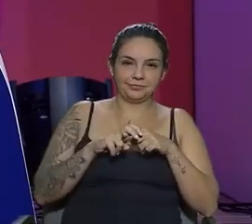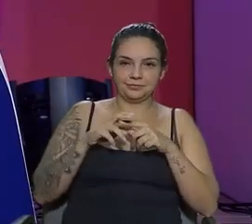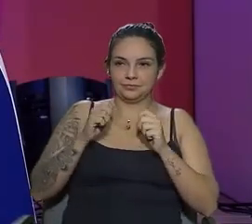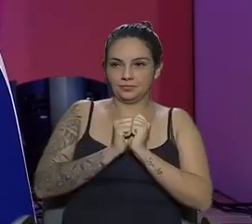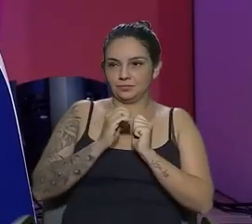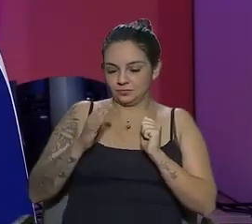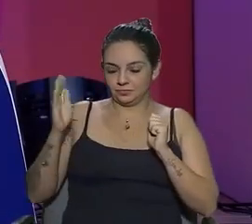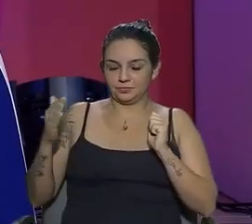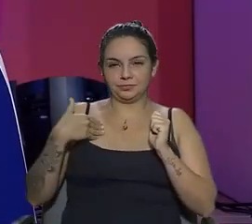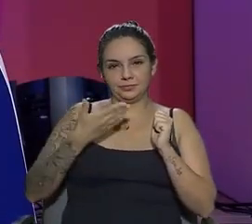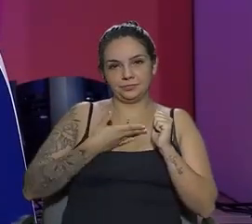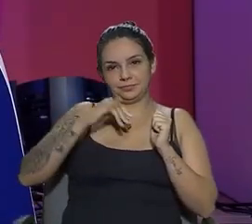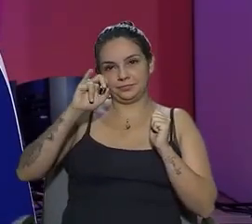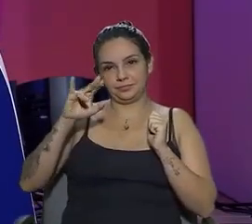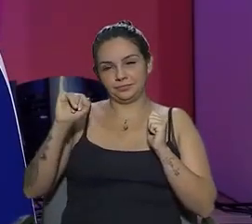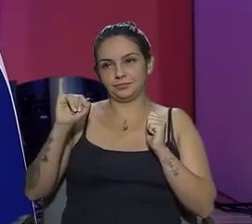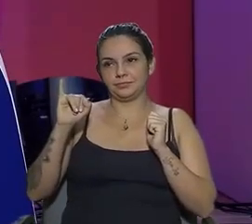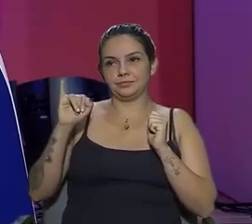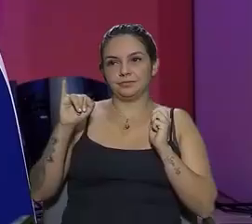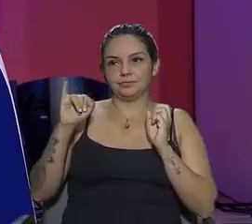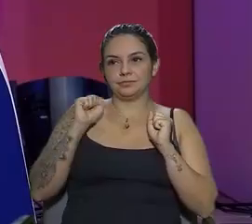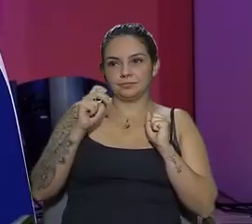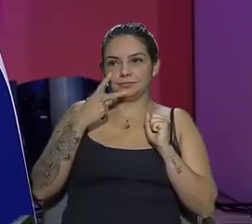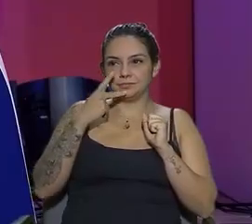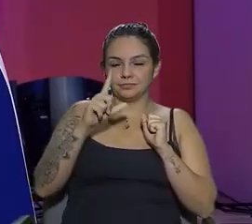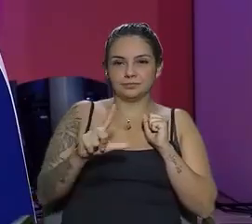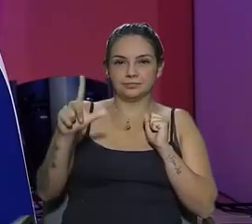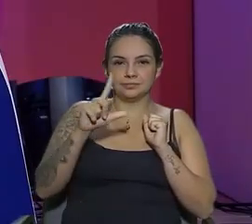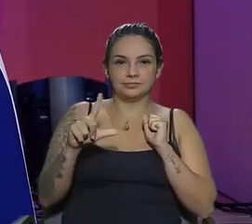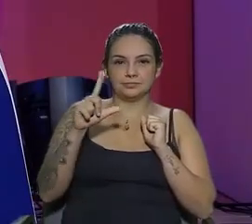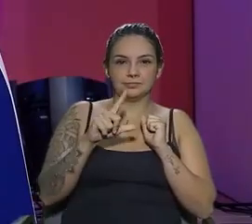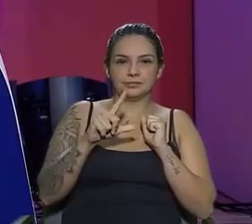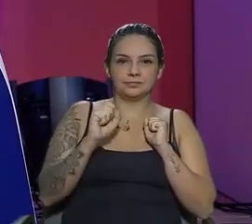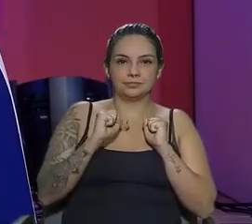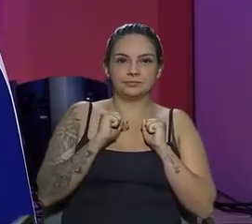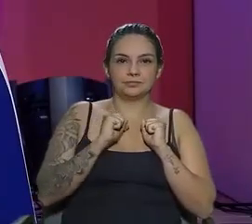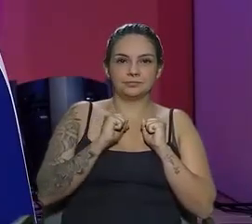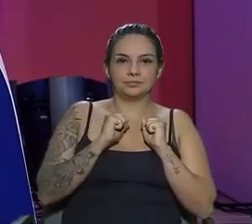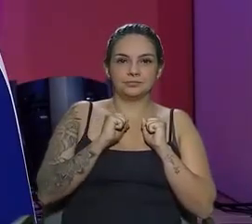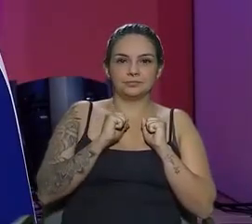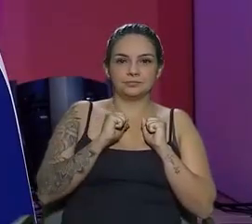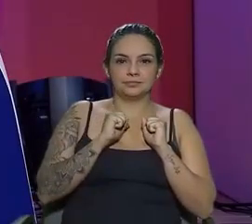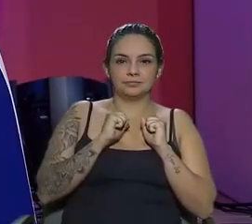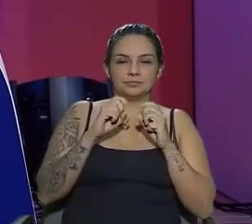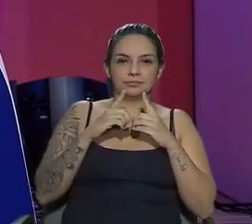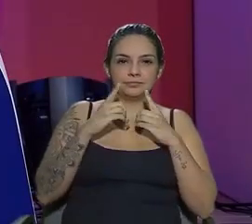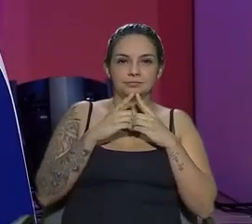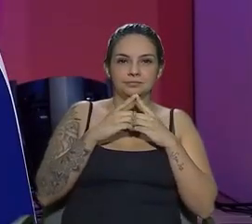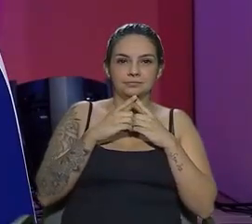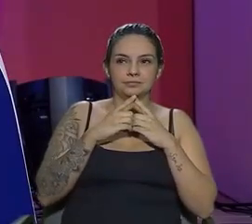está cheia. Da minha amiga Geni Nunes, podendo falar de literatura e podendo